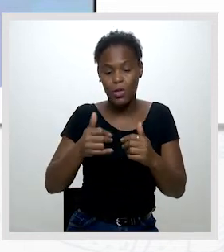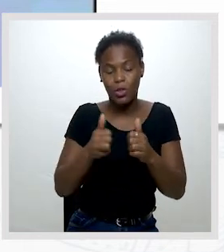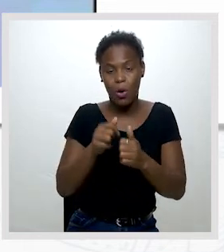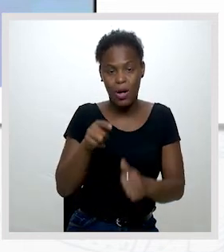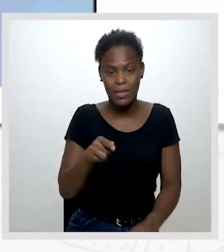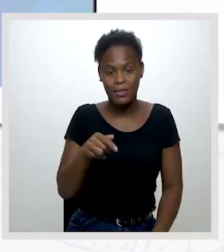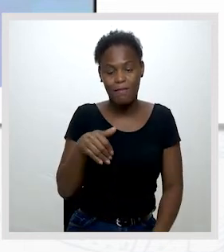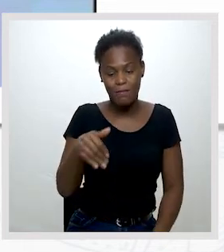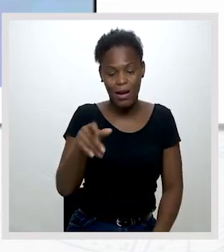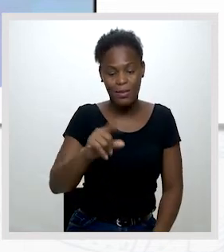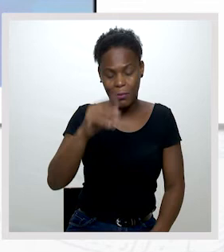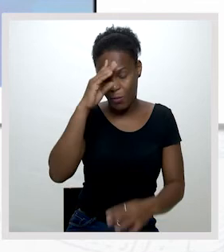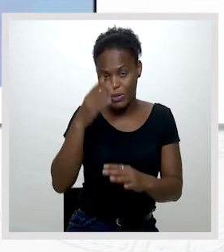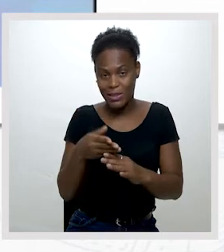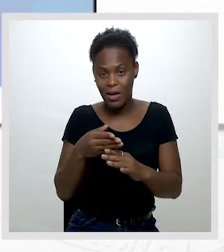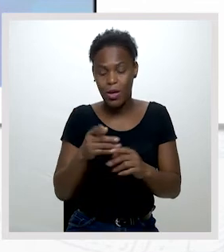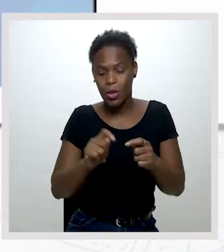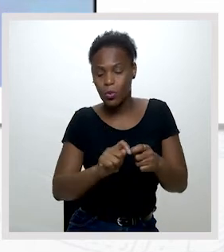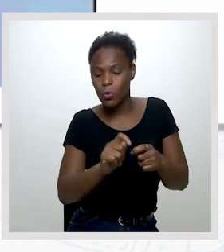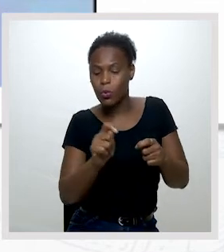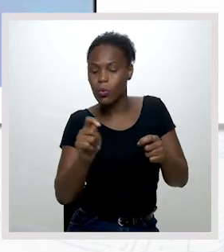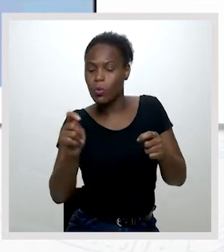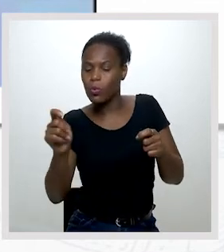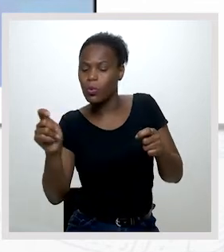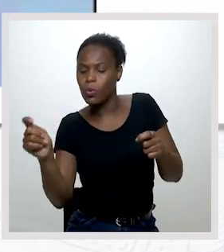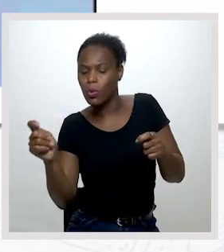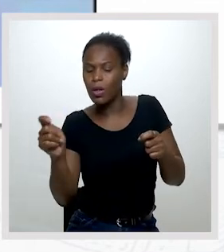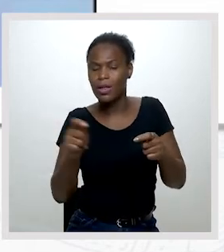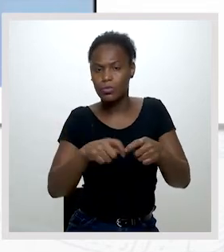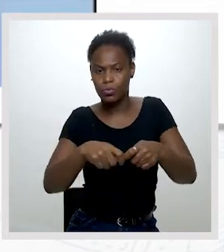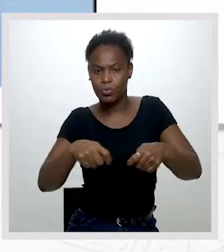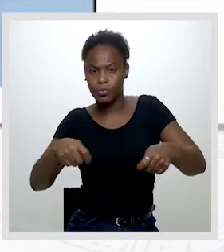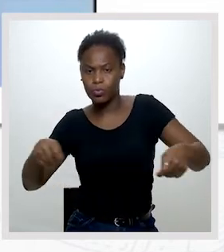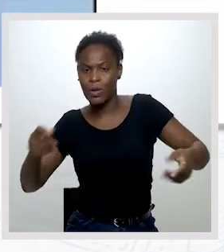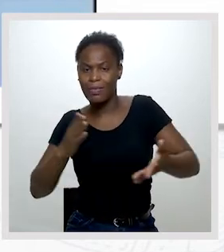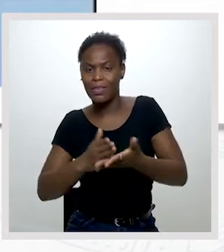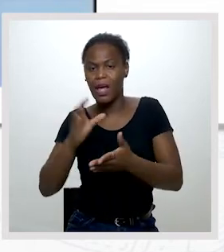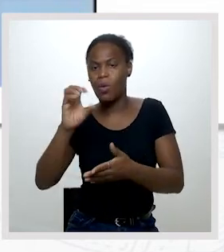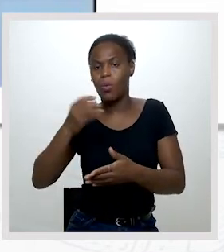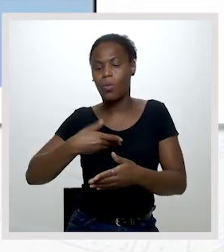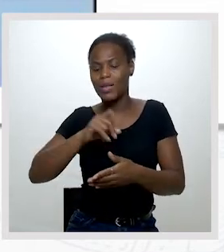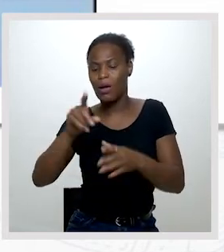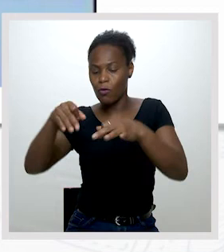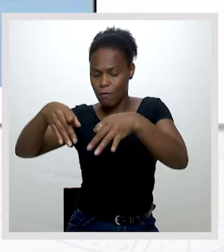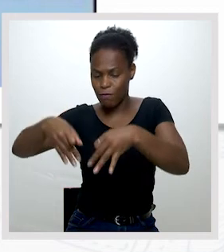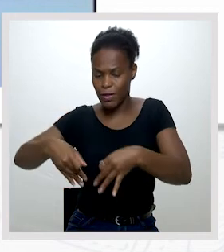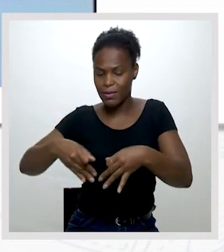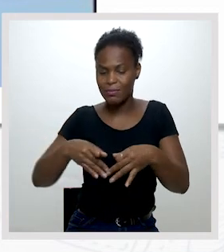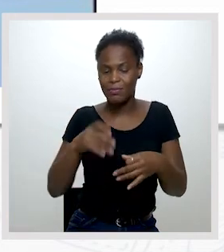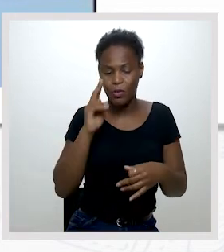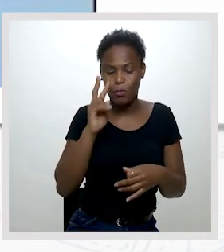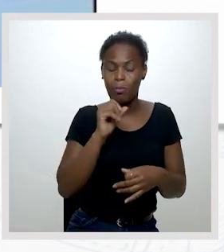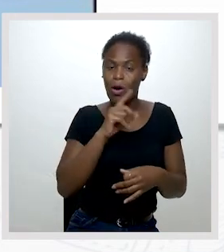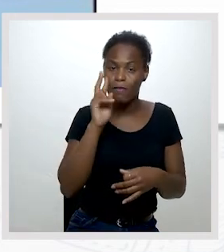vai acontecer o alongamento da cadeia até chegar ao codão de finalização. E vocês podem ver aqui,